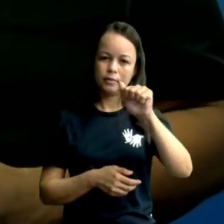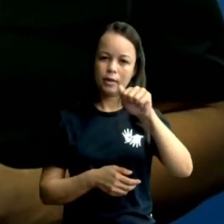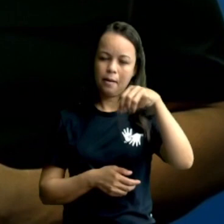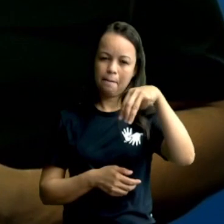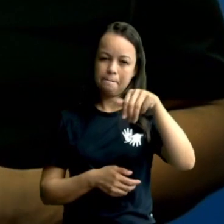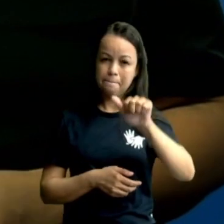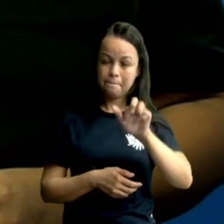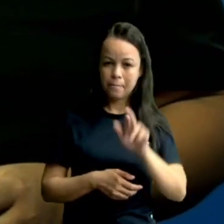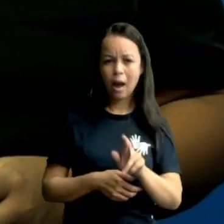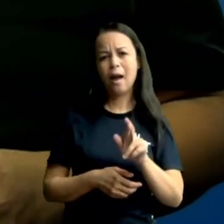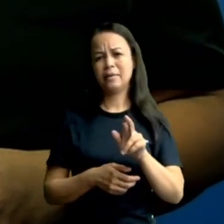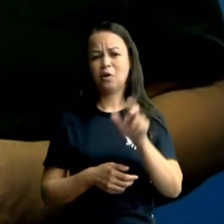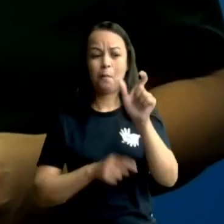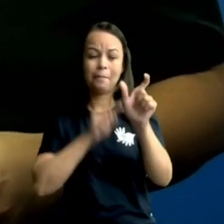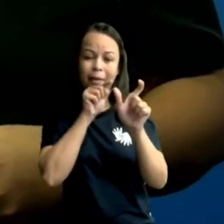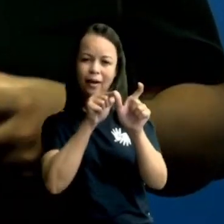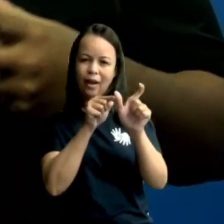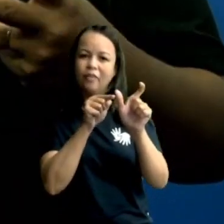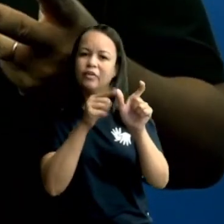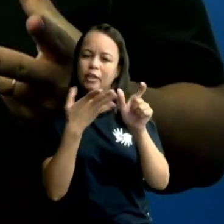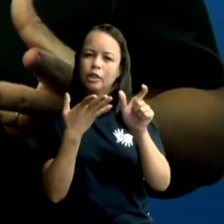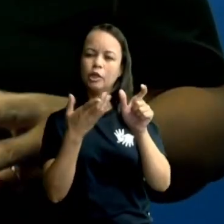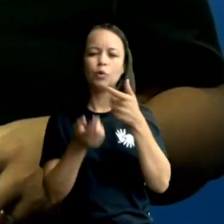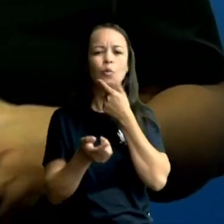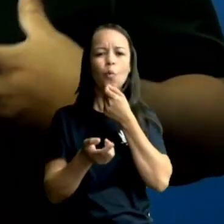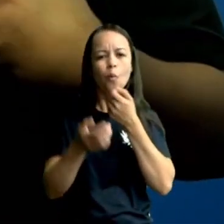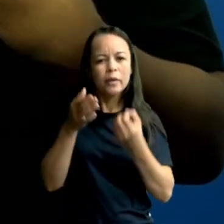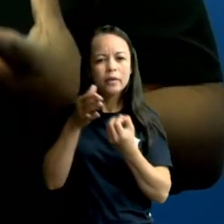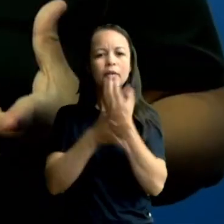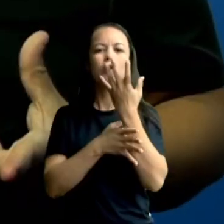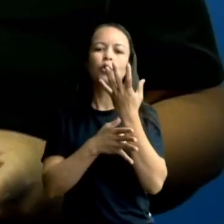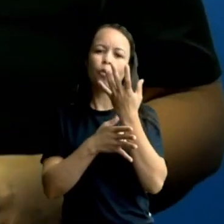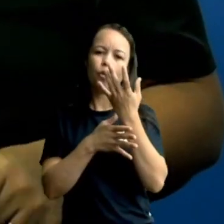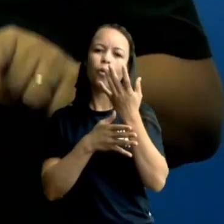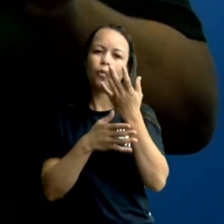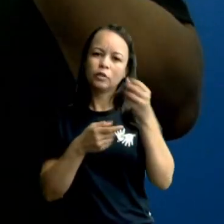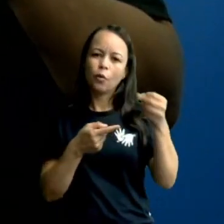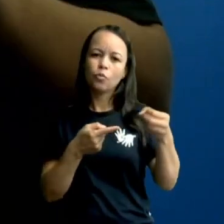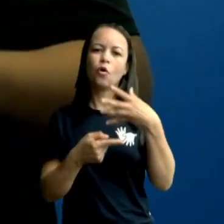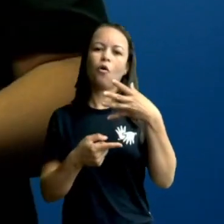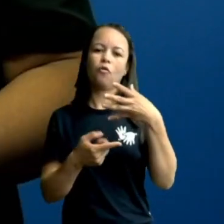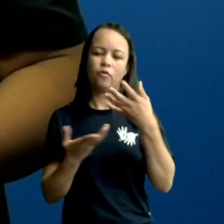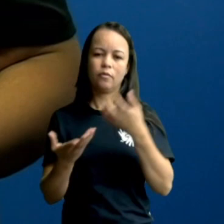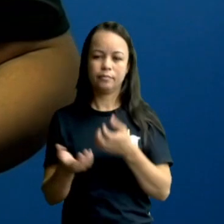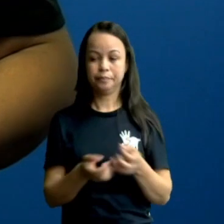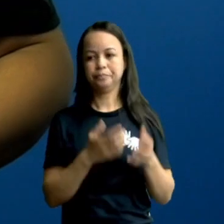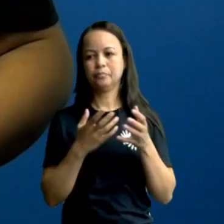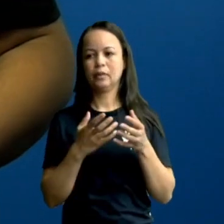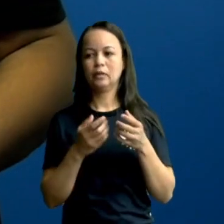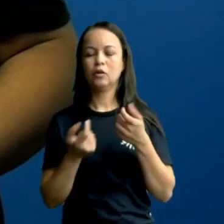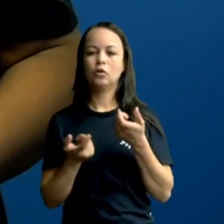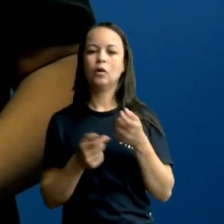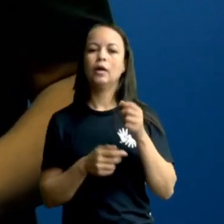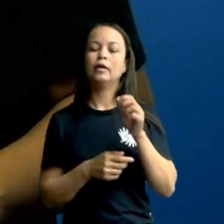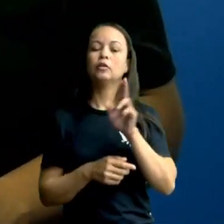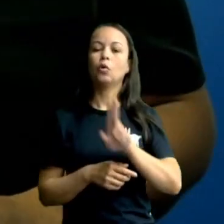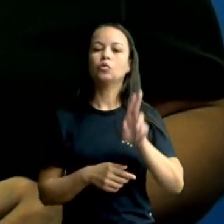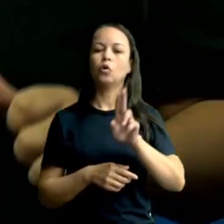inserida por ele, né? Ou seja, essas novas palavras, quando elas acontecem, chamamos de